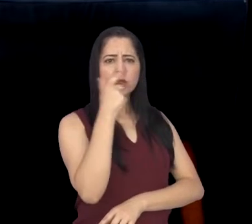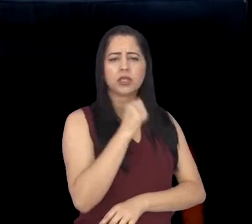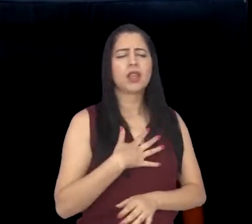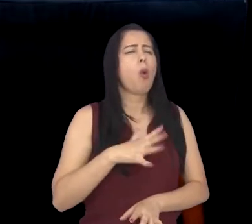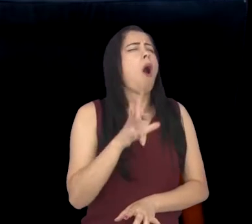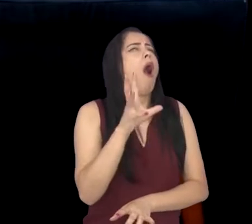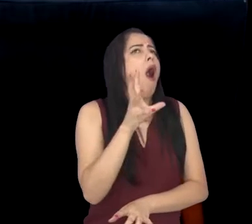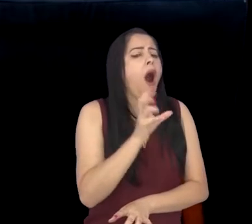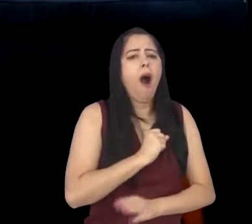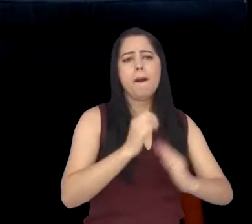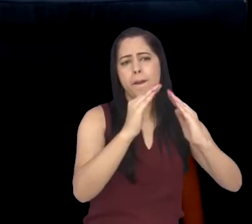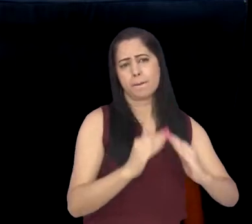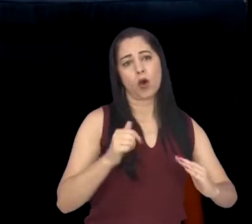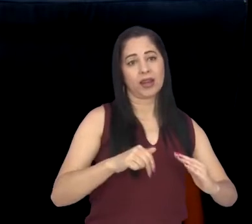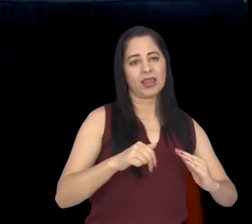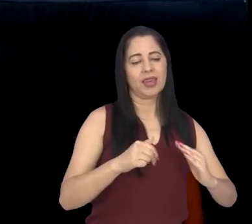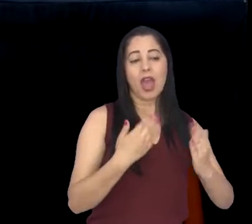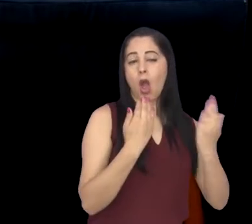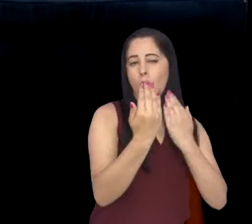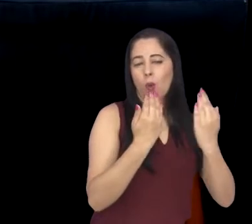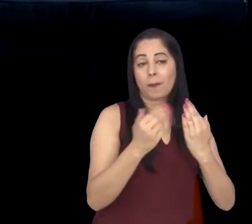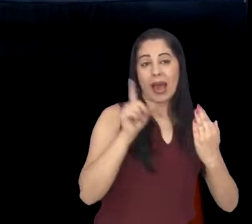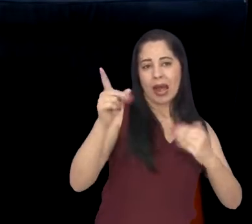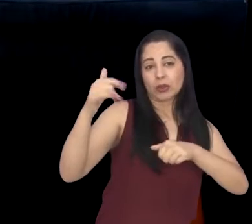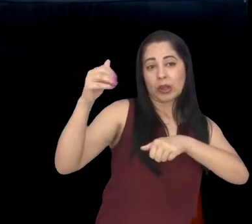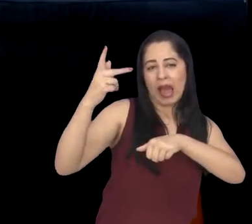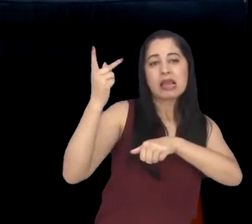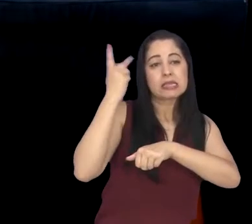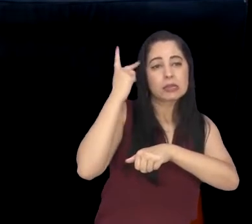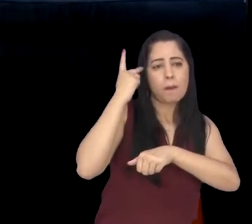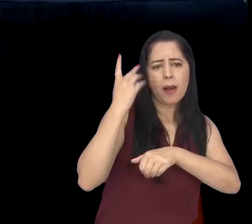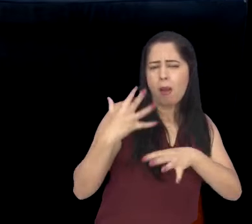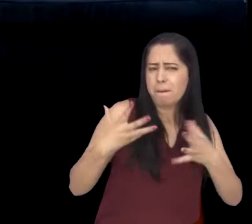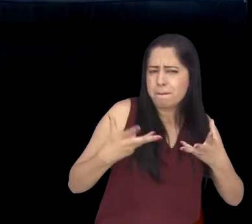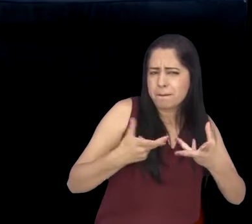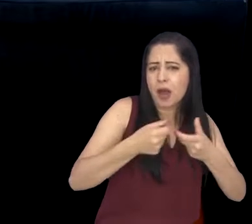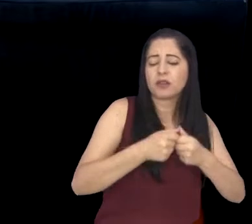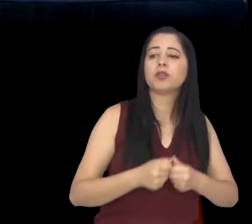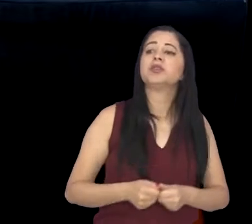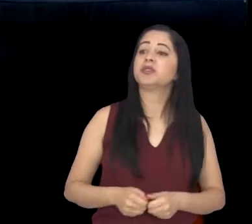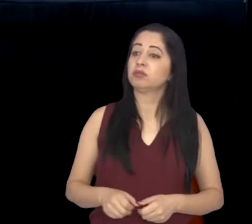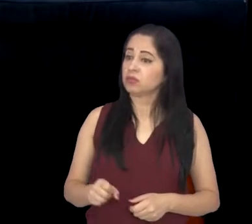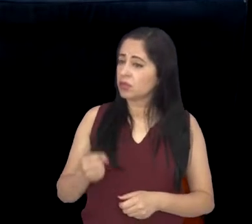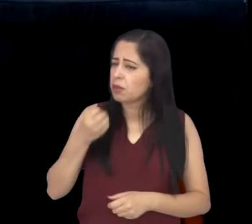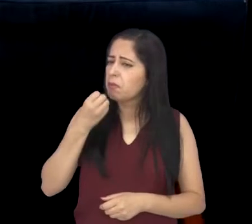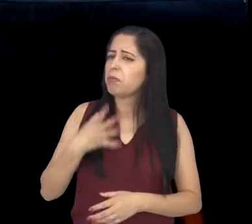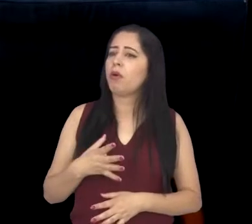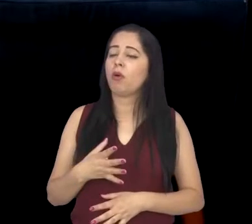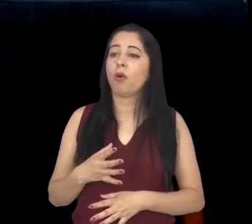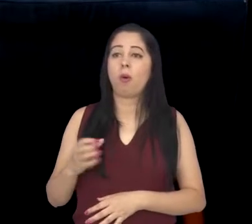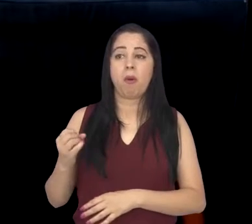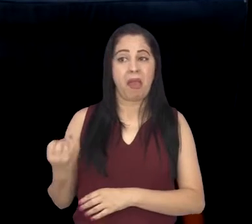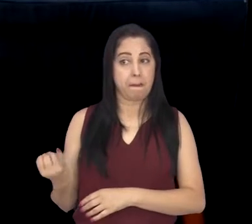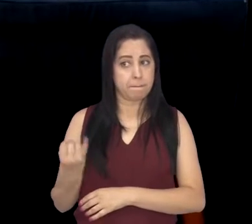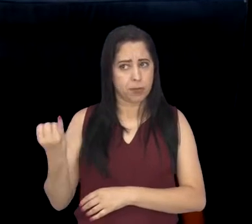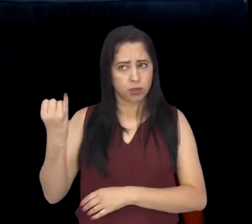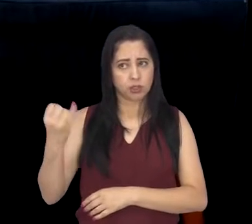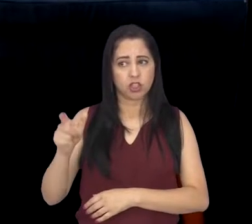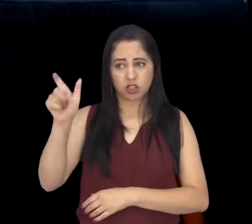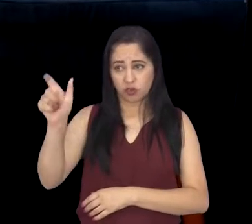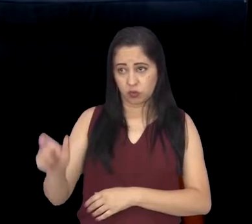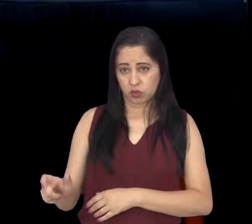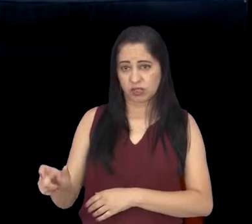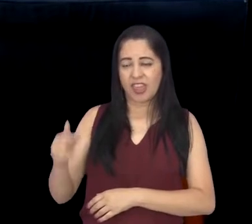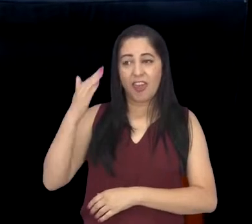na Vila Madalena, mal comparando. Que bom. Onde eu morava em São Paulo. E é muito bom saber que uma figura como você está aqui na nossa cidade. Por isso